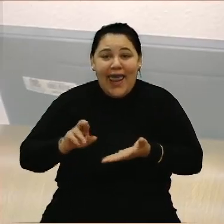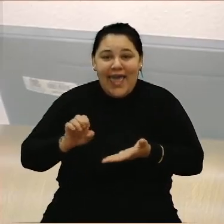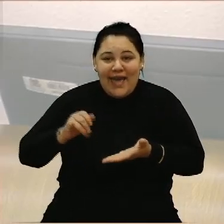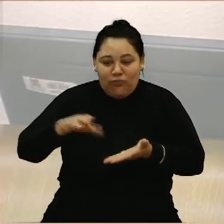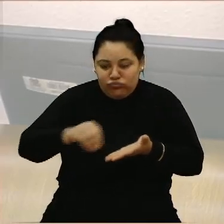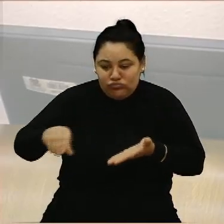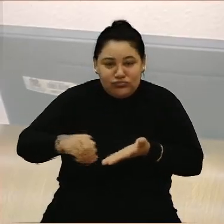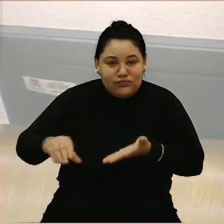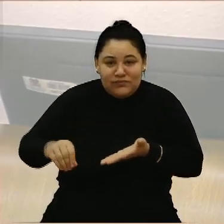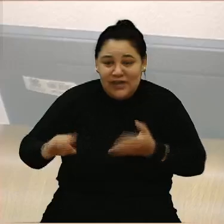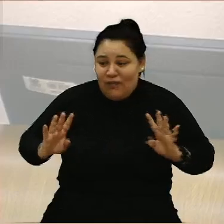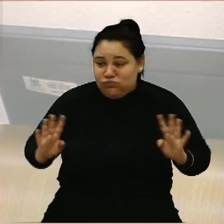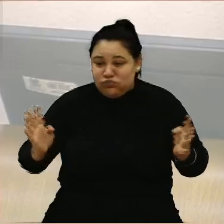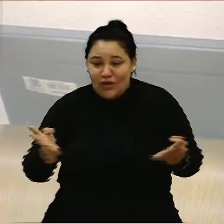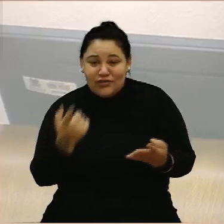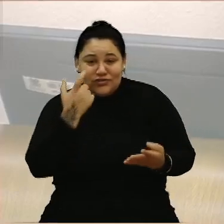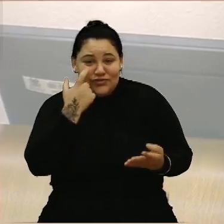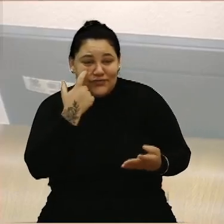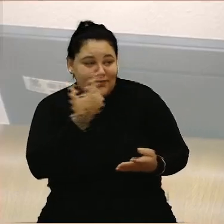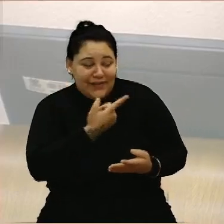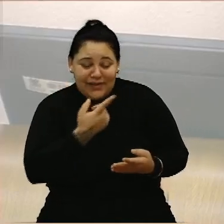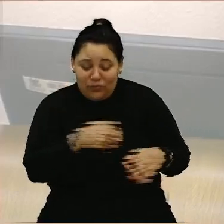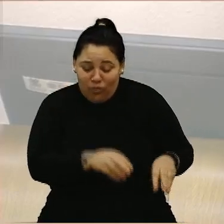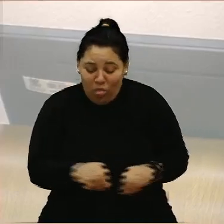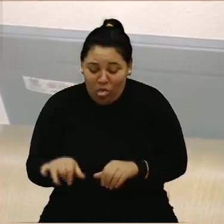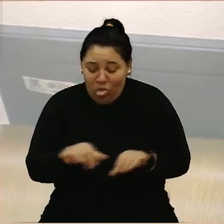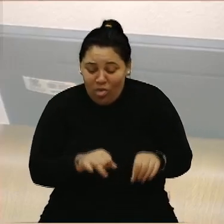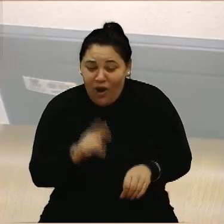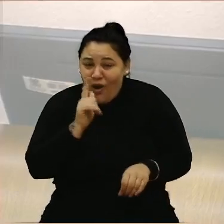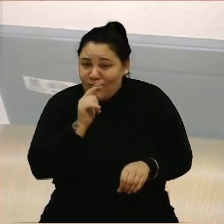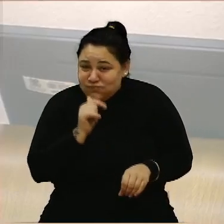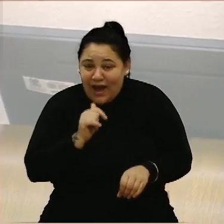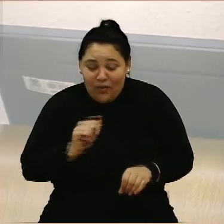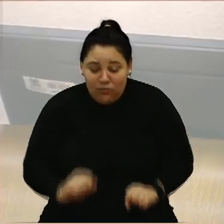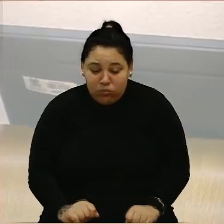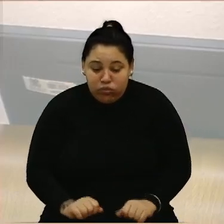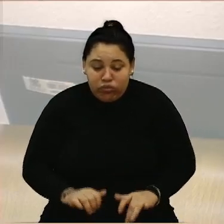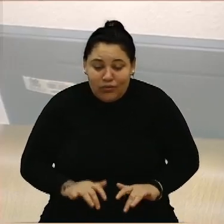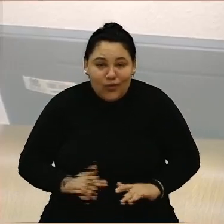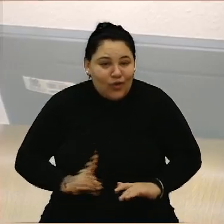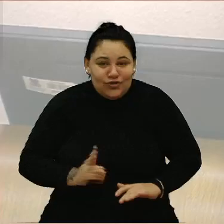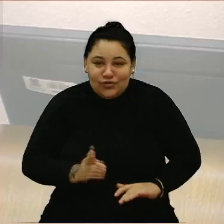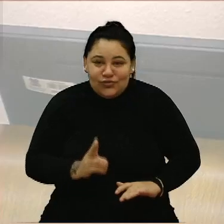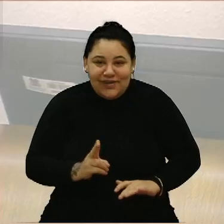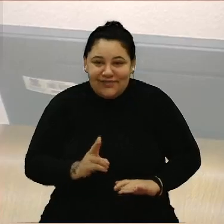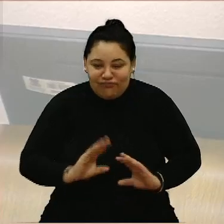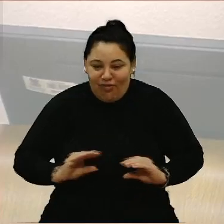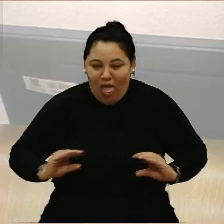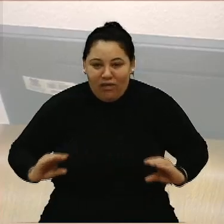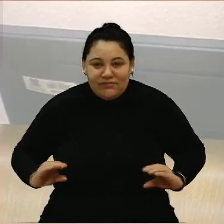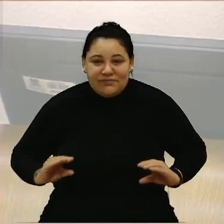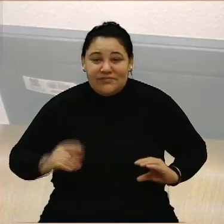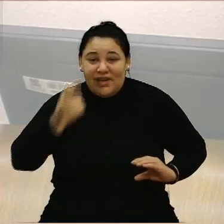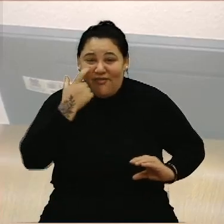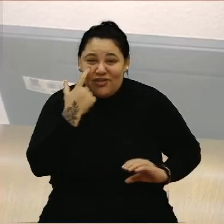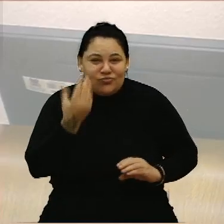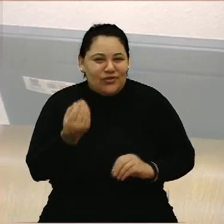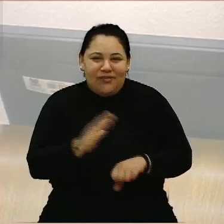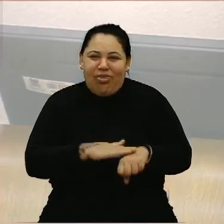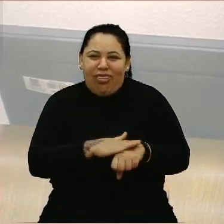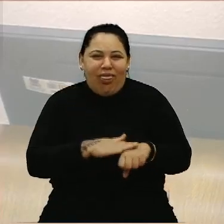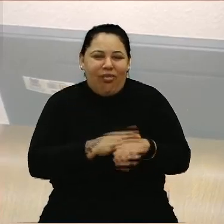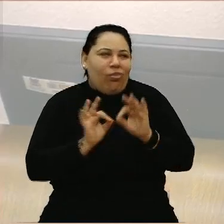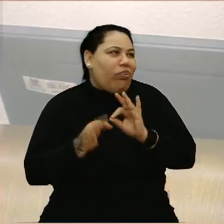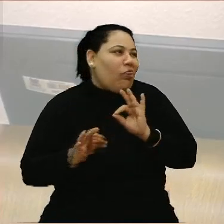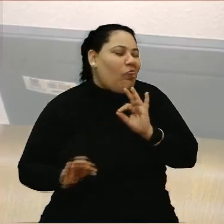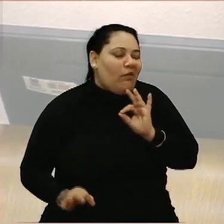que está insustentável, solo encharcado, mas... Só que eu vejo muita conversa. O ministro teve aí,